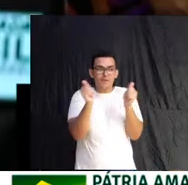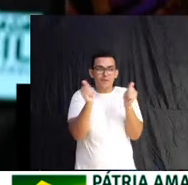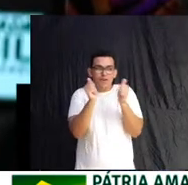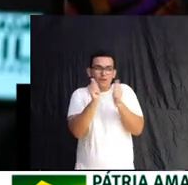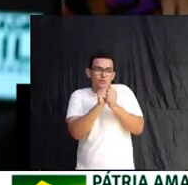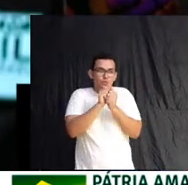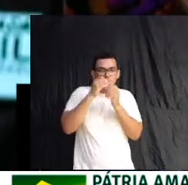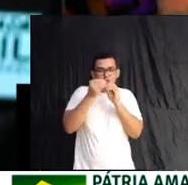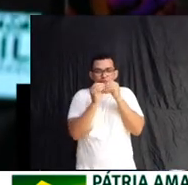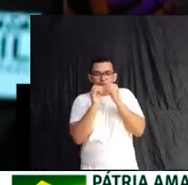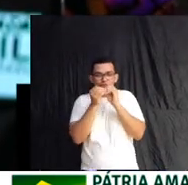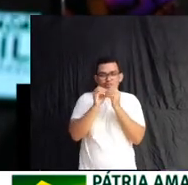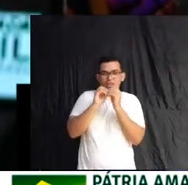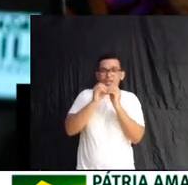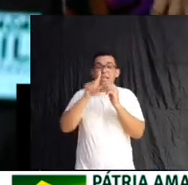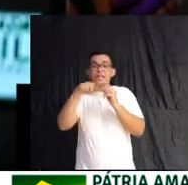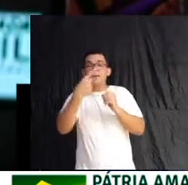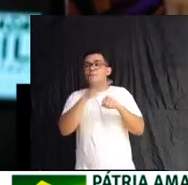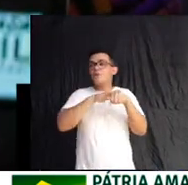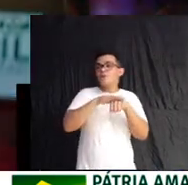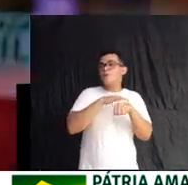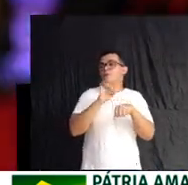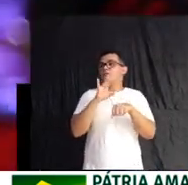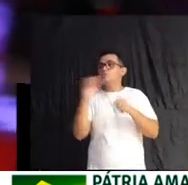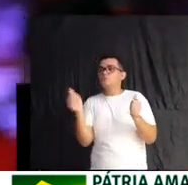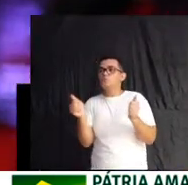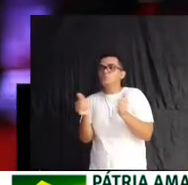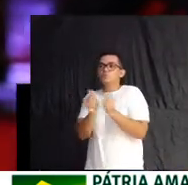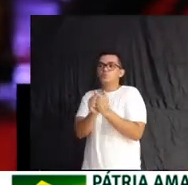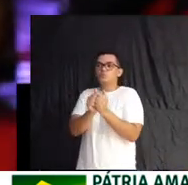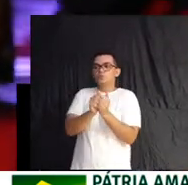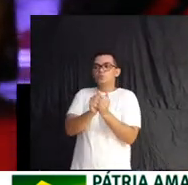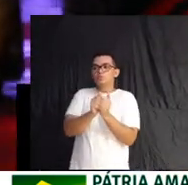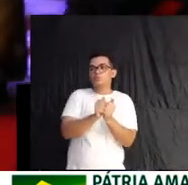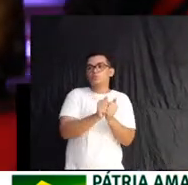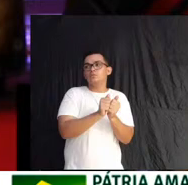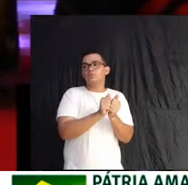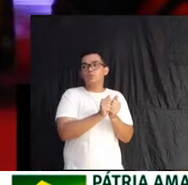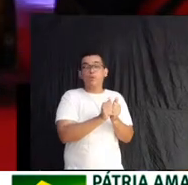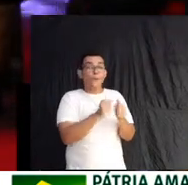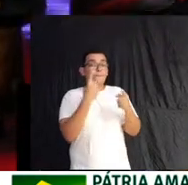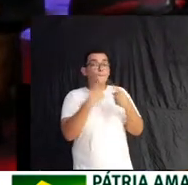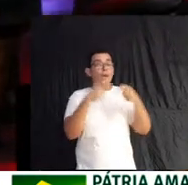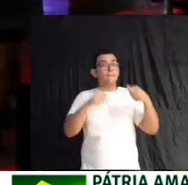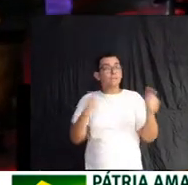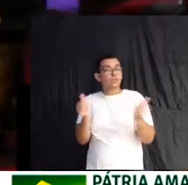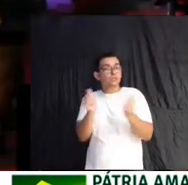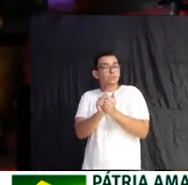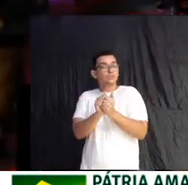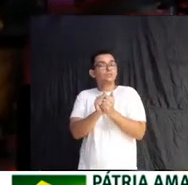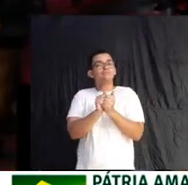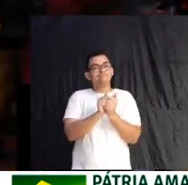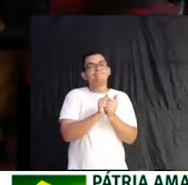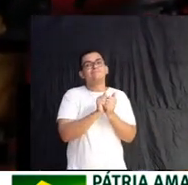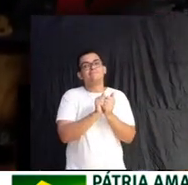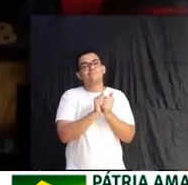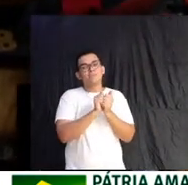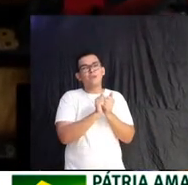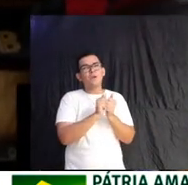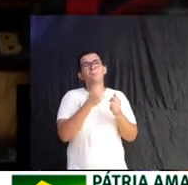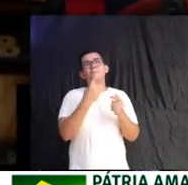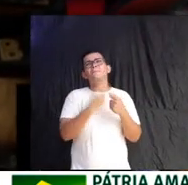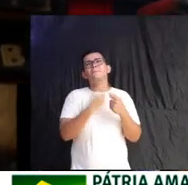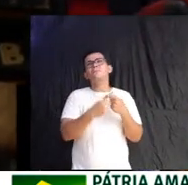não aguento mais. Eu não aguento mais a tela